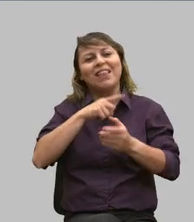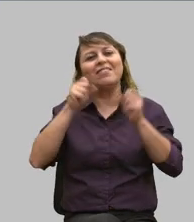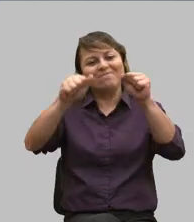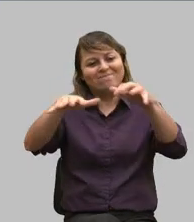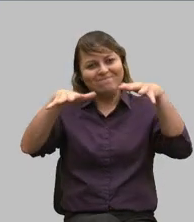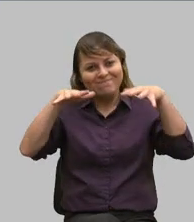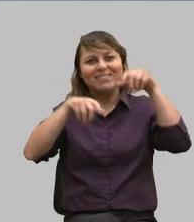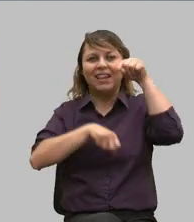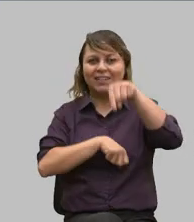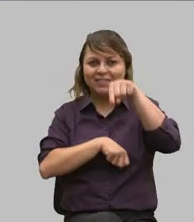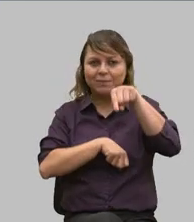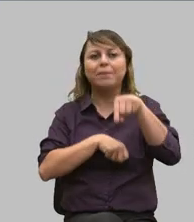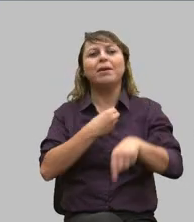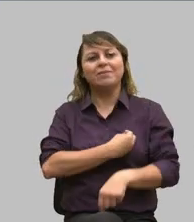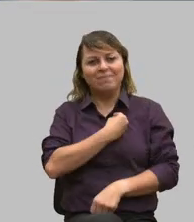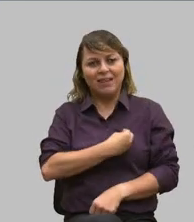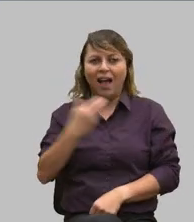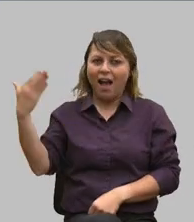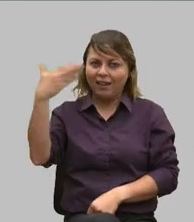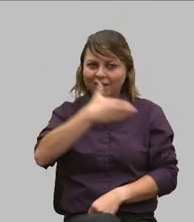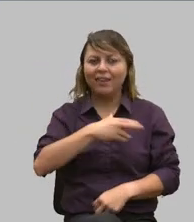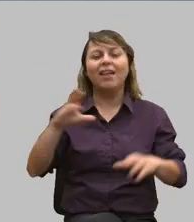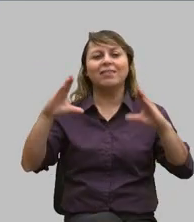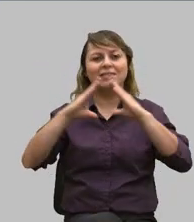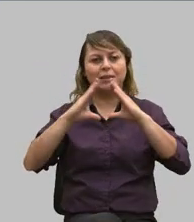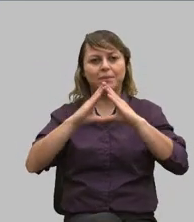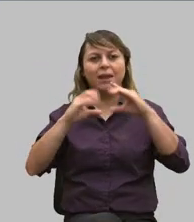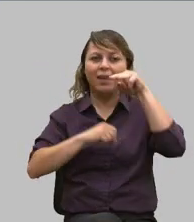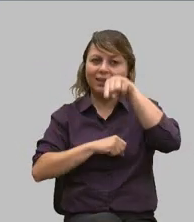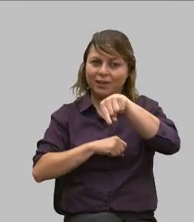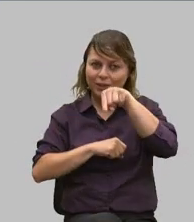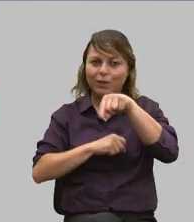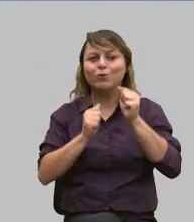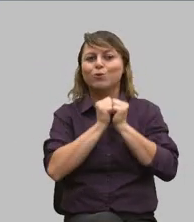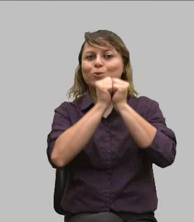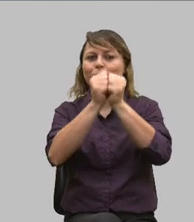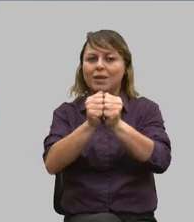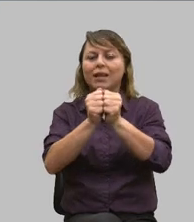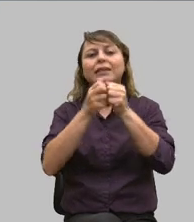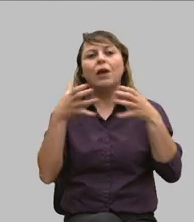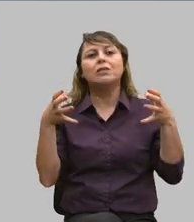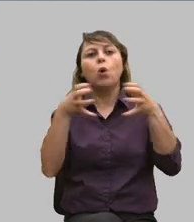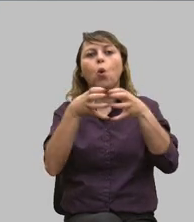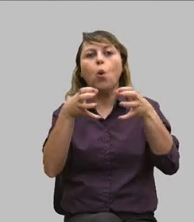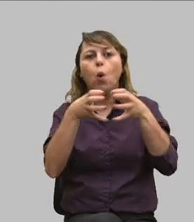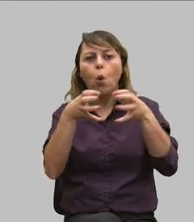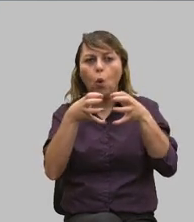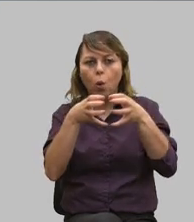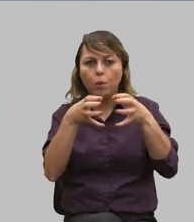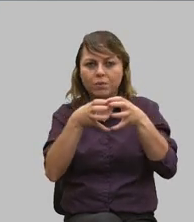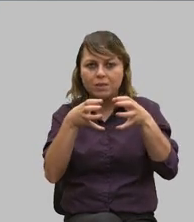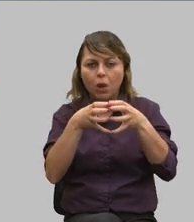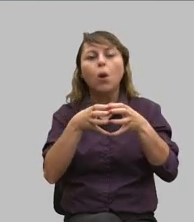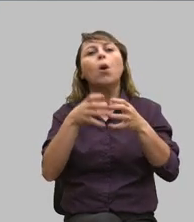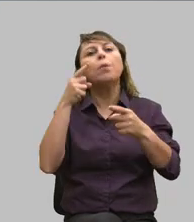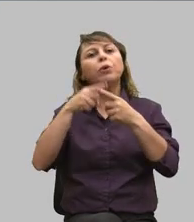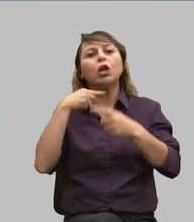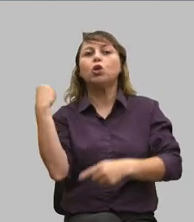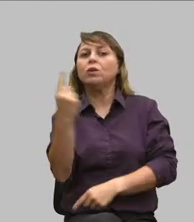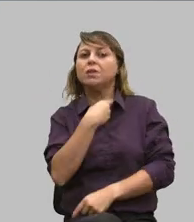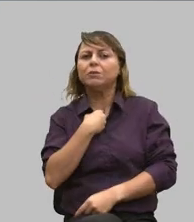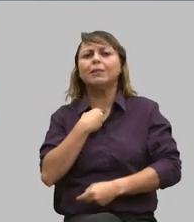essa generosidade para com os seus companheiros e hoje essa comissão está muito alegre porque nós estamos aqui